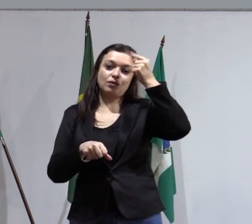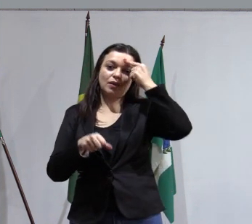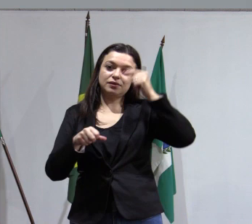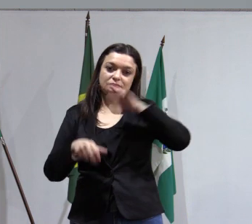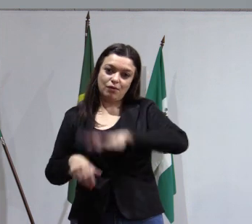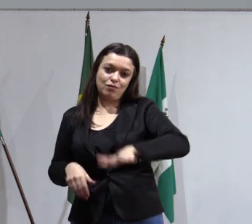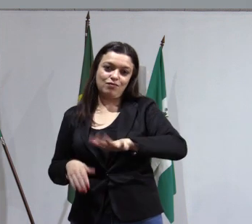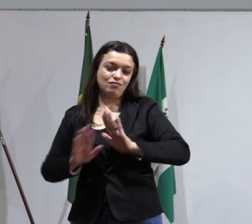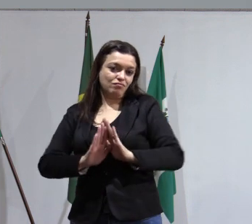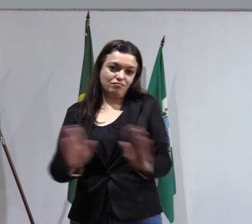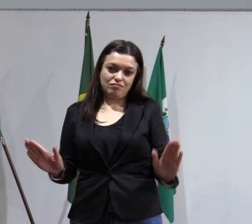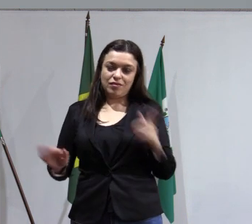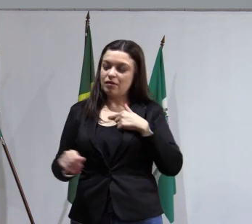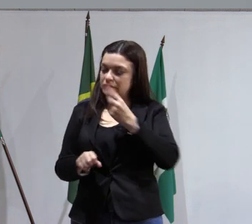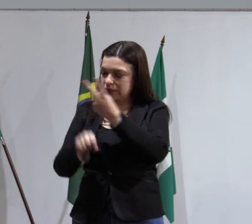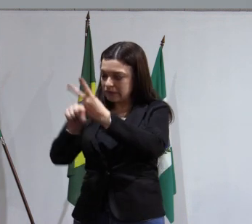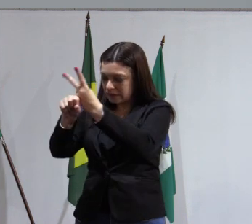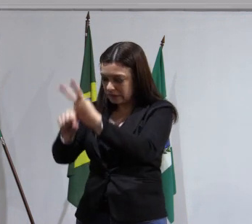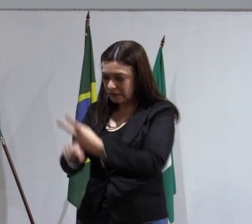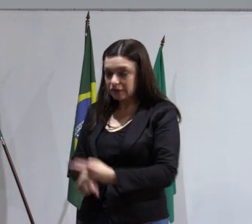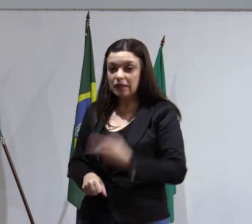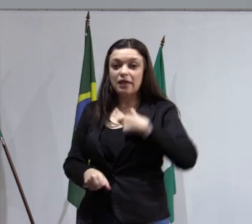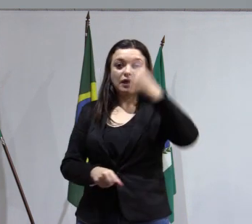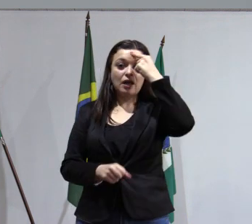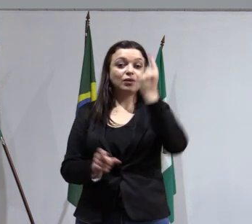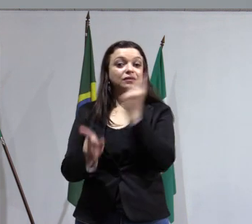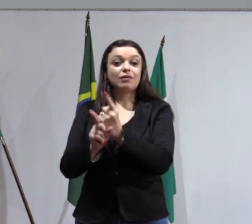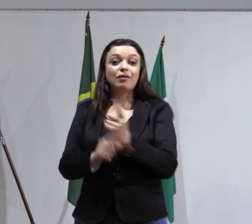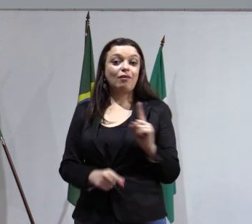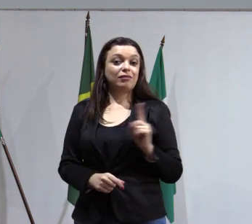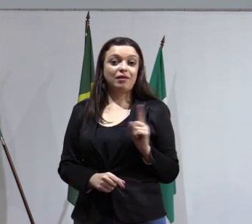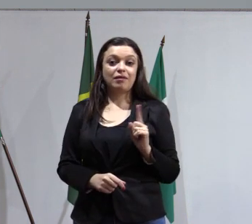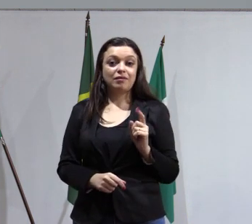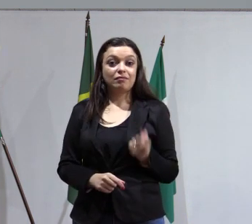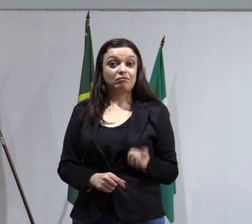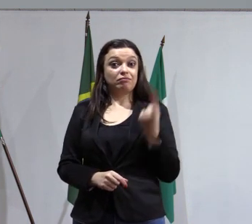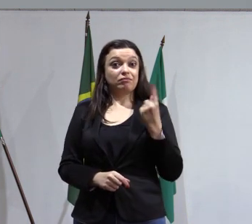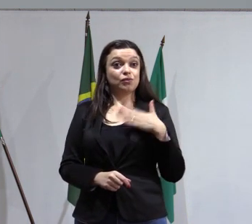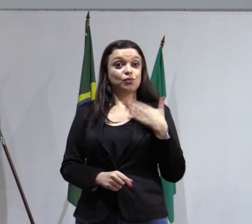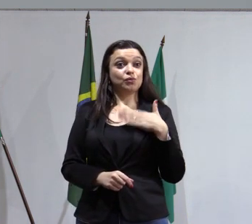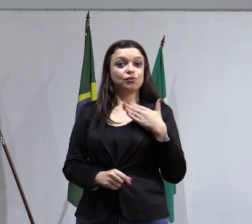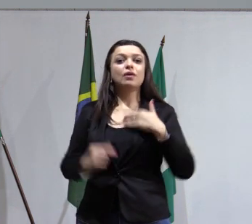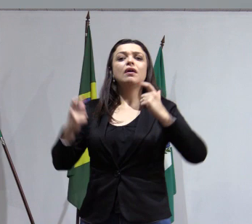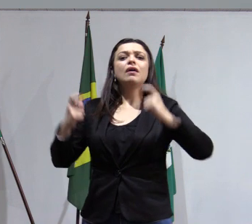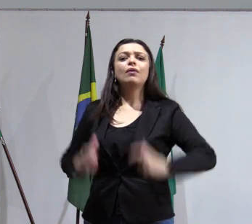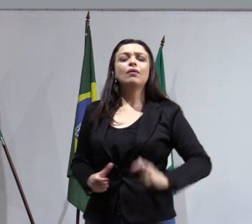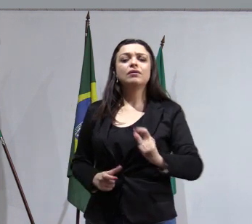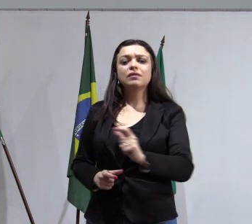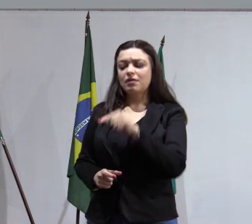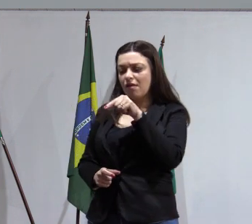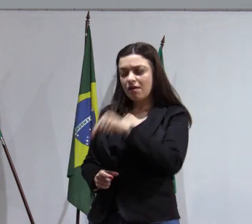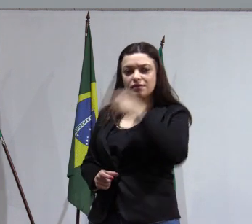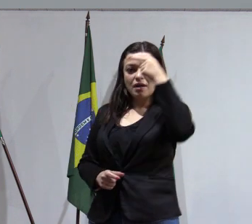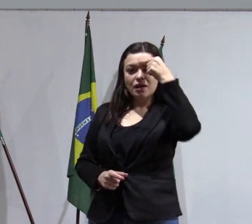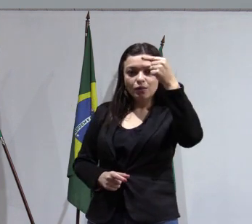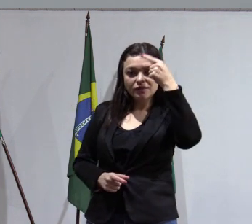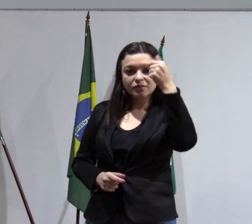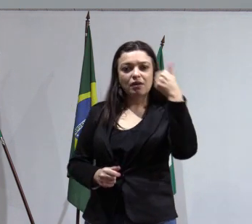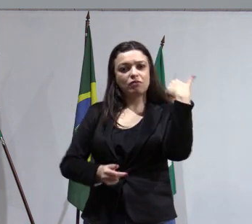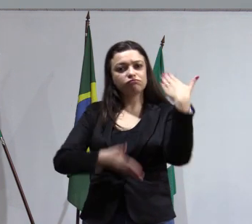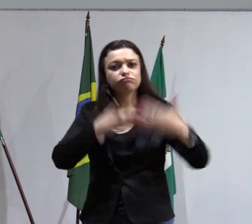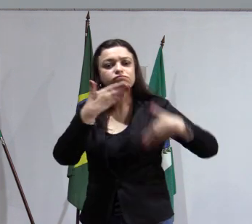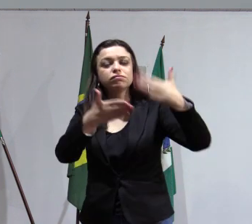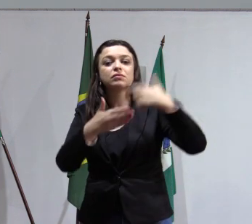aqui em nome dos cursos de graduação, comecei a procurar a graduação e não encontrei. E levei um susto. Falei, cadê a graduação, o fortalecimento da graduação